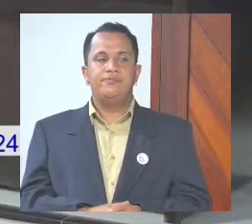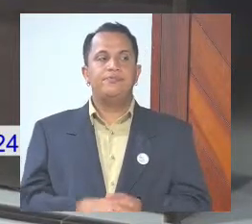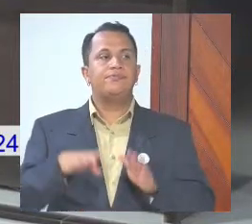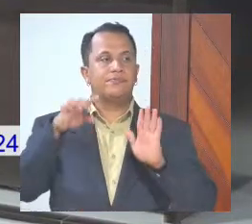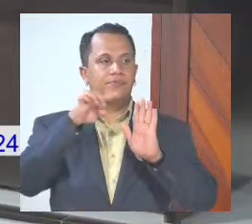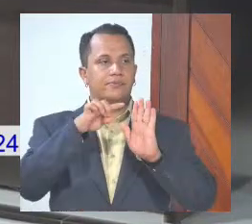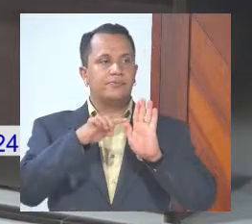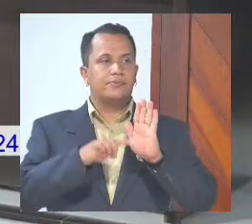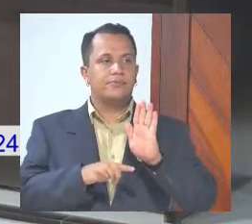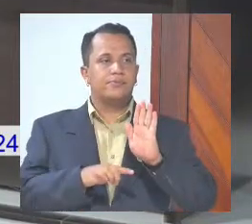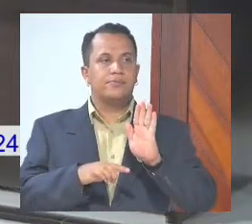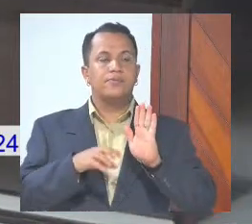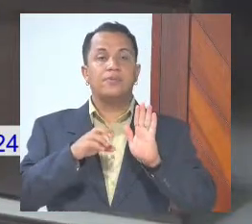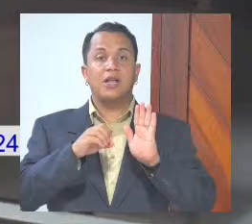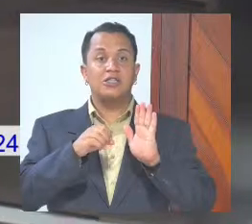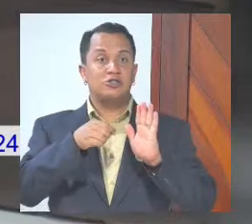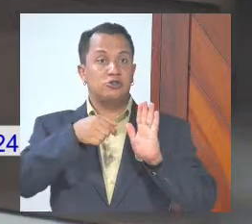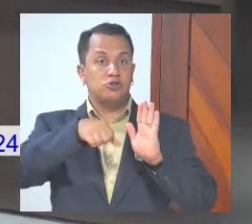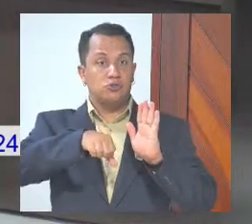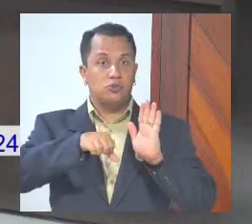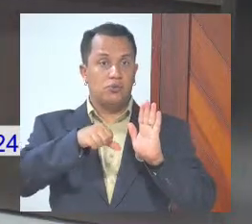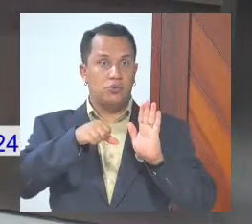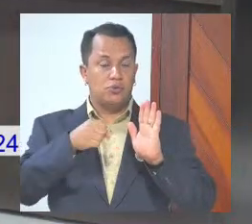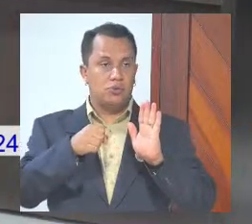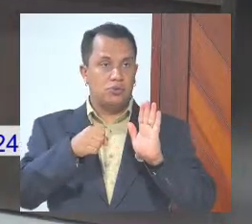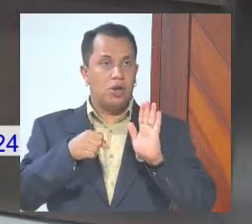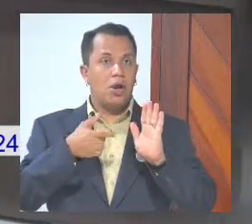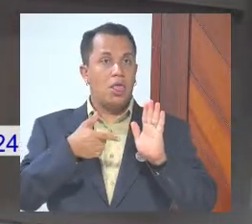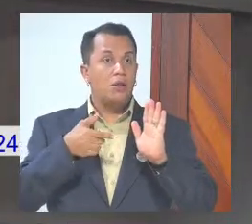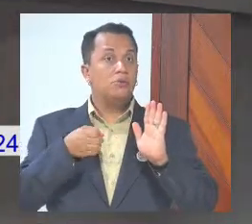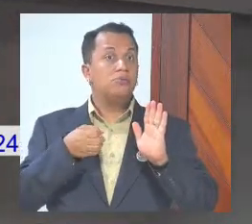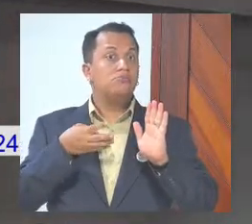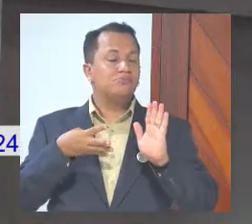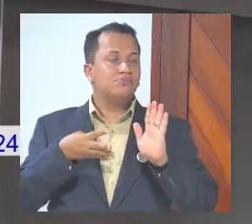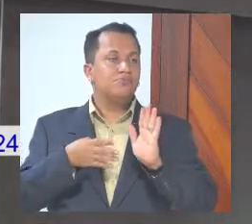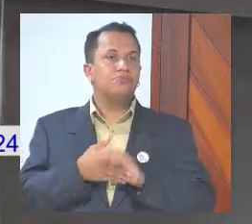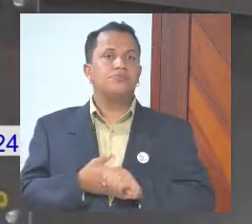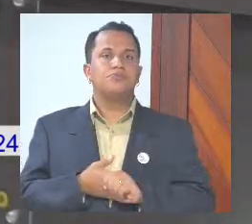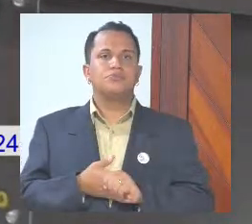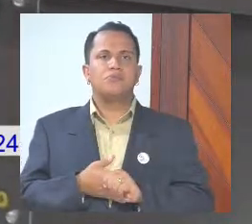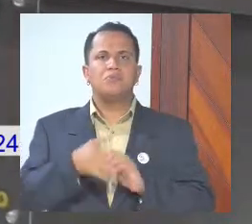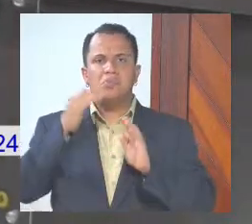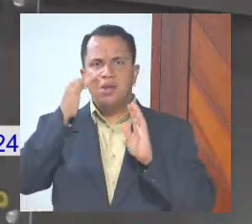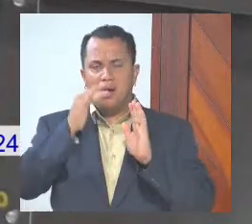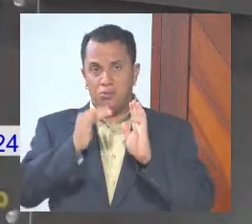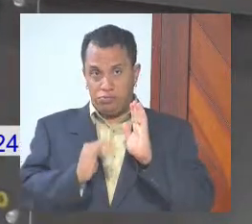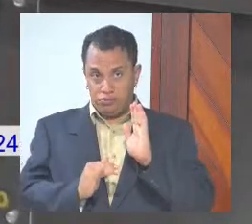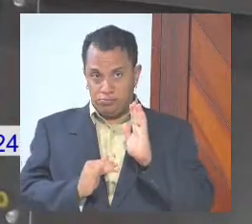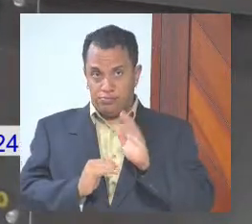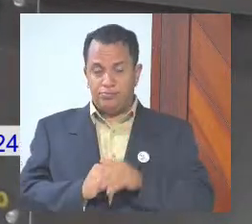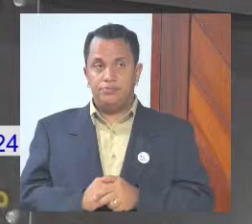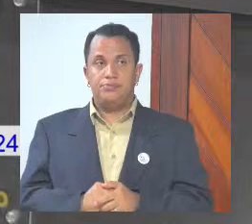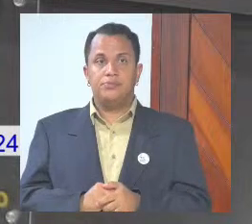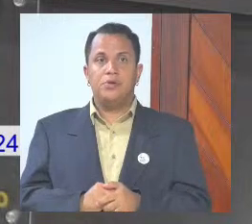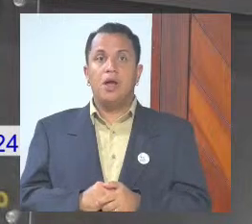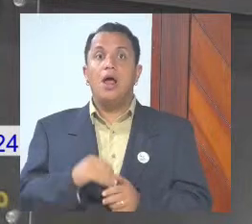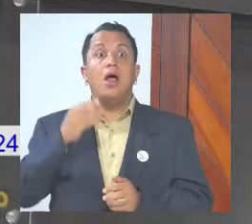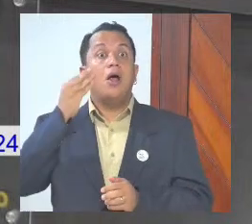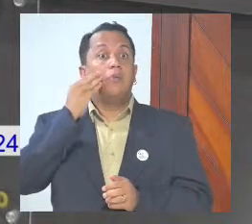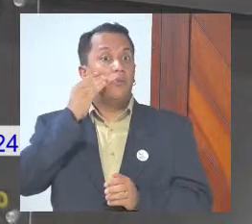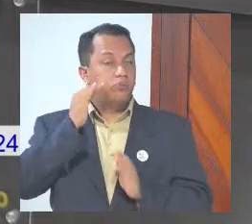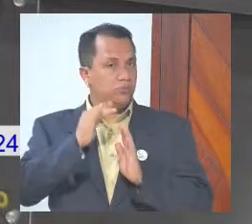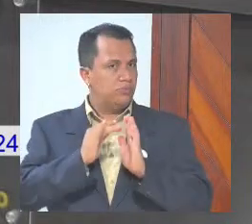Indicação 098 de 2024. Obedecidas as normas regimentais, indico